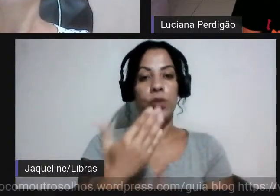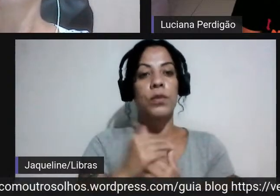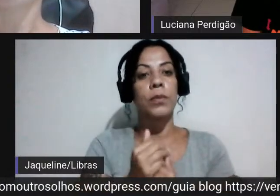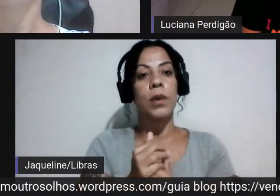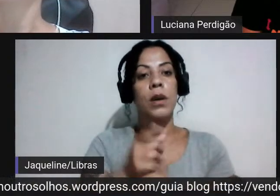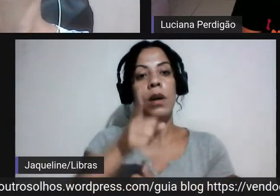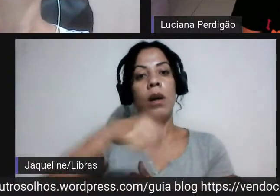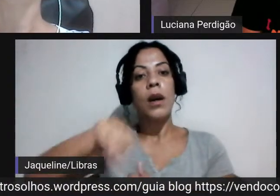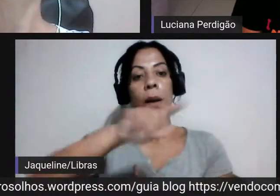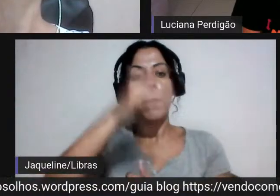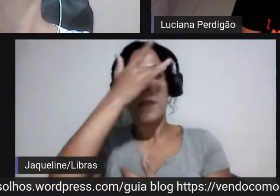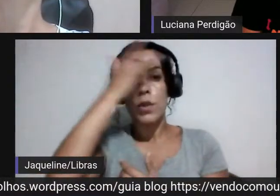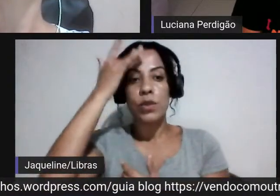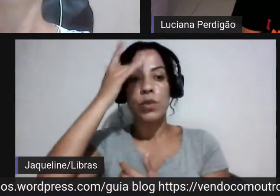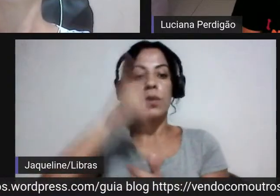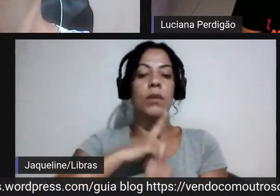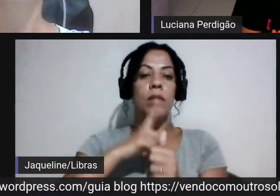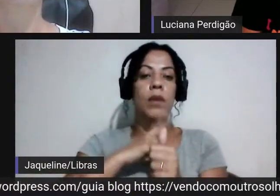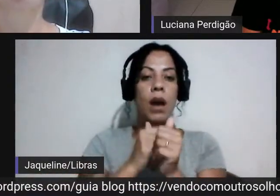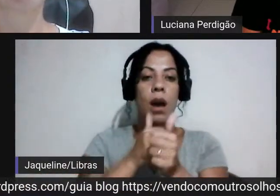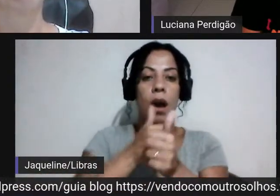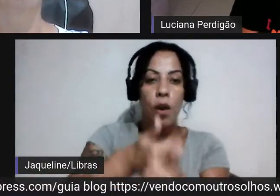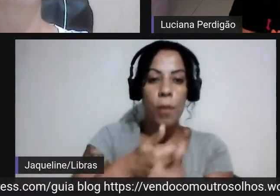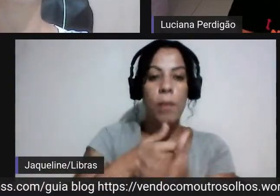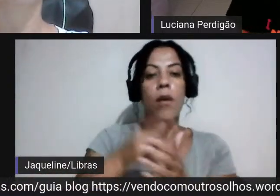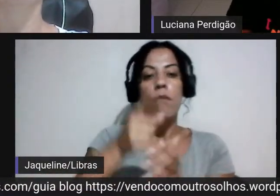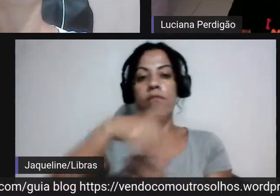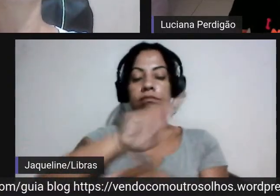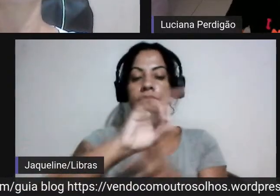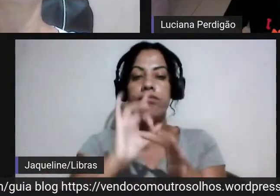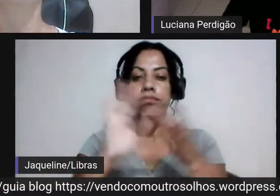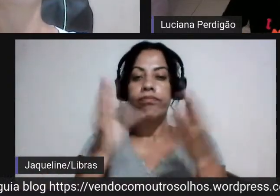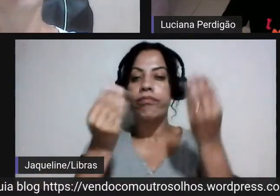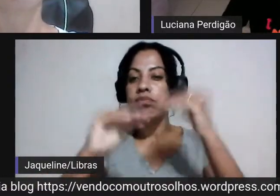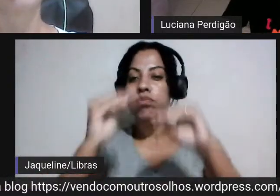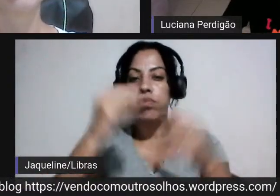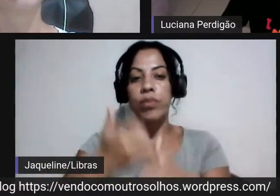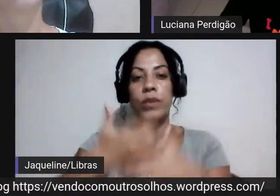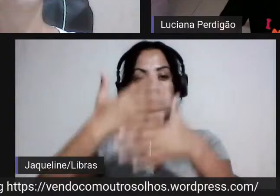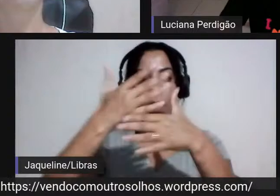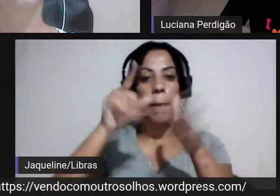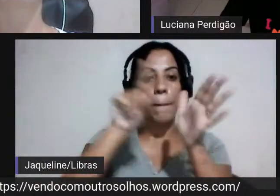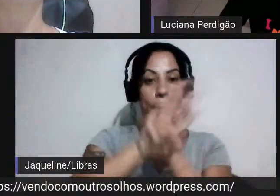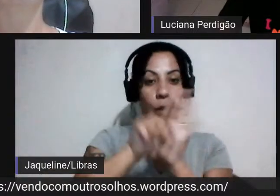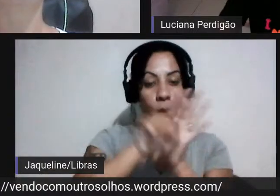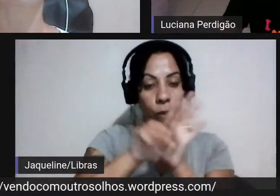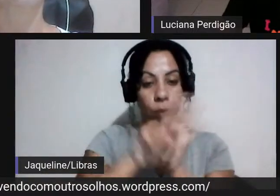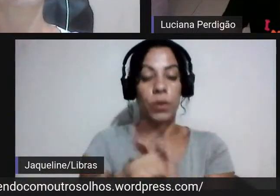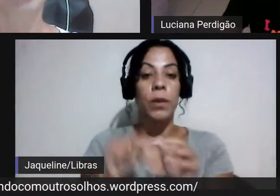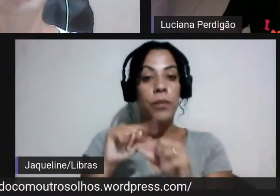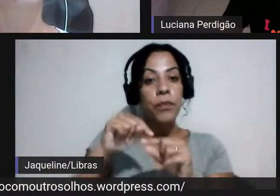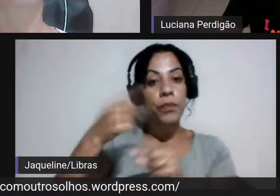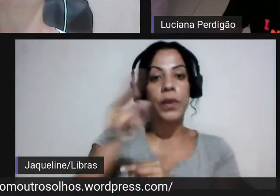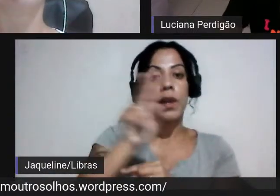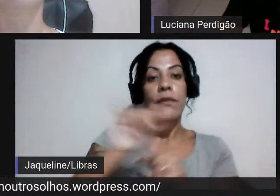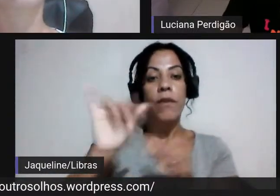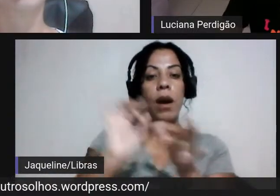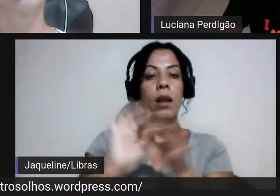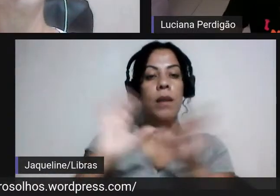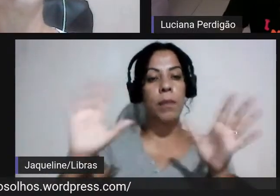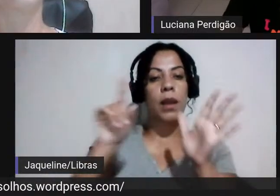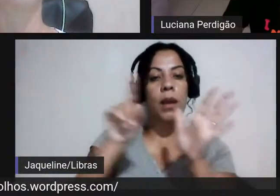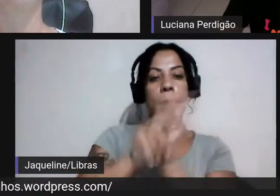que estão nos acompanhando façam as perguntas. Daqui a pouco nós vamos abrir, né, as perguntas do chat para